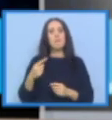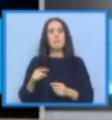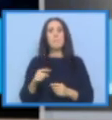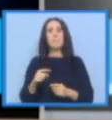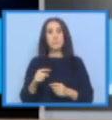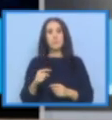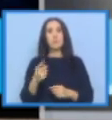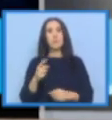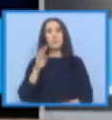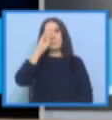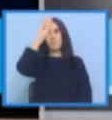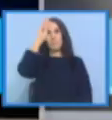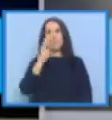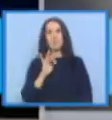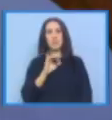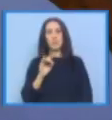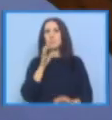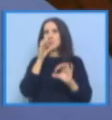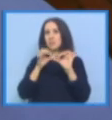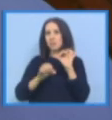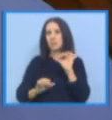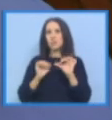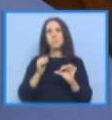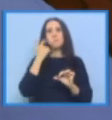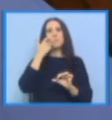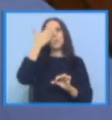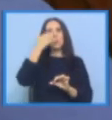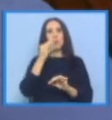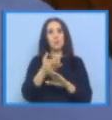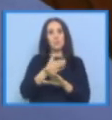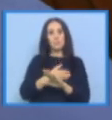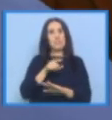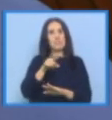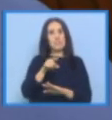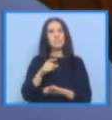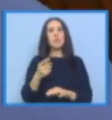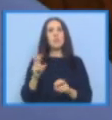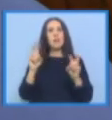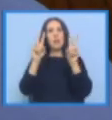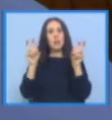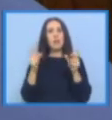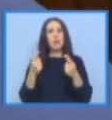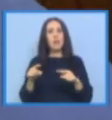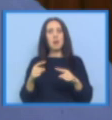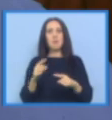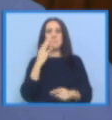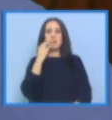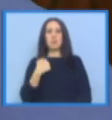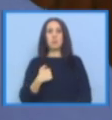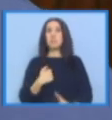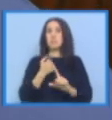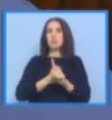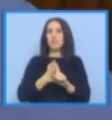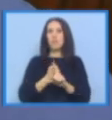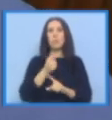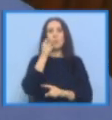na mensagem do Papa Francisco para esta Quaresma e que tem um título que eu acho que é um desafio.